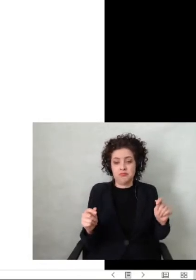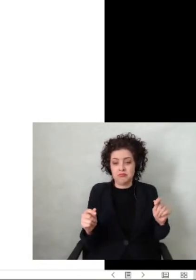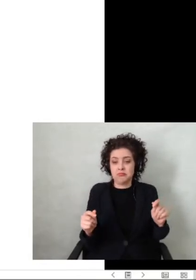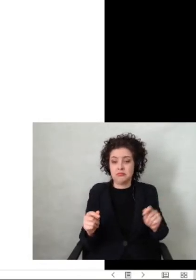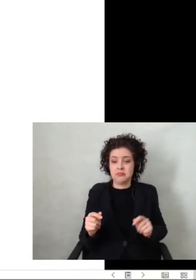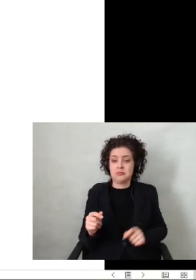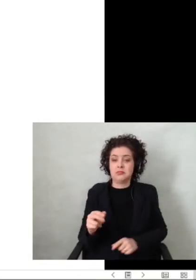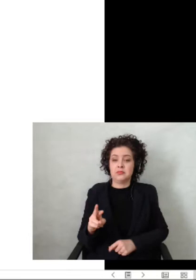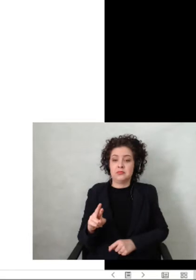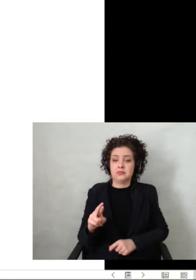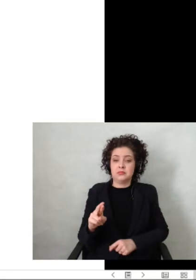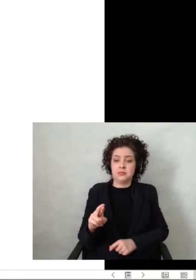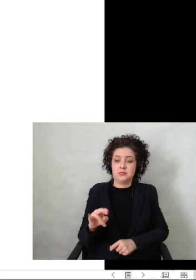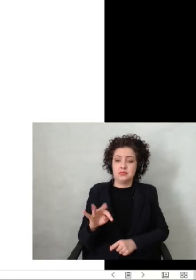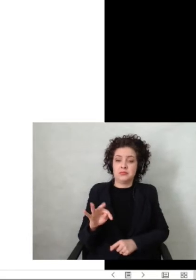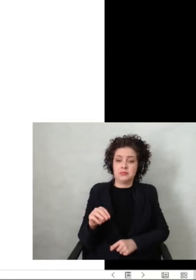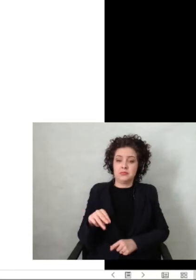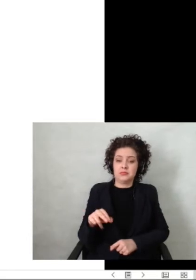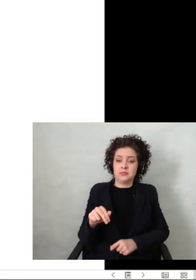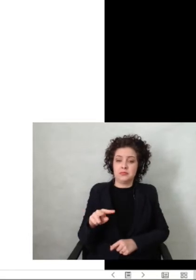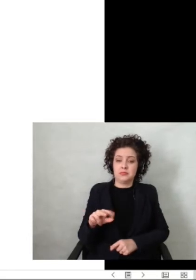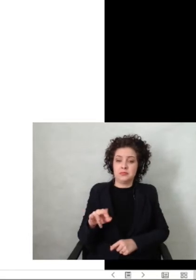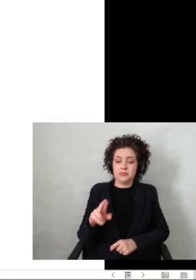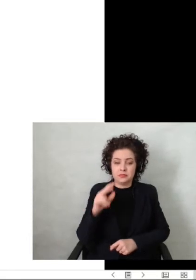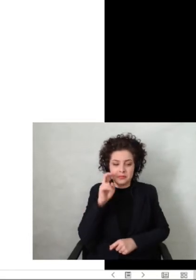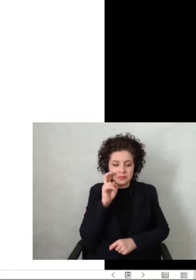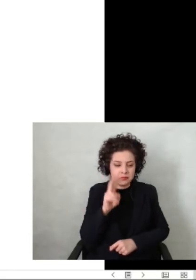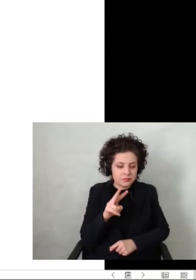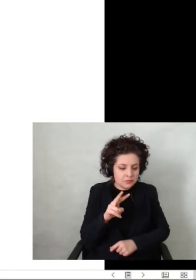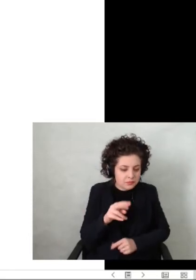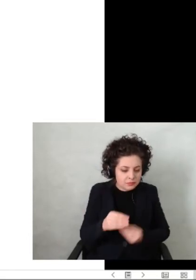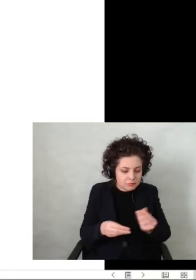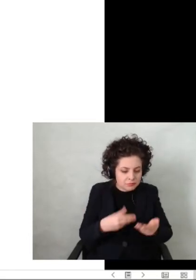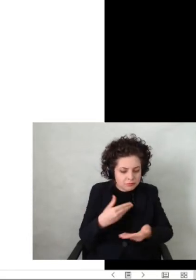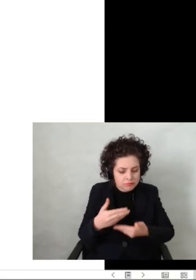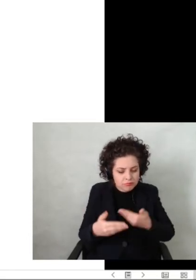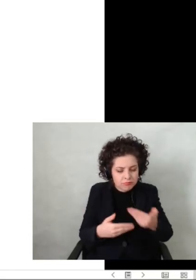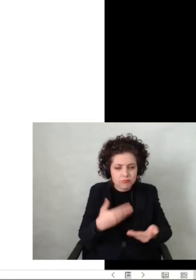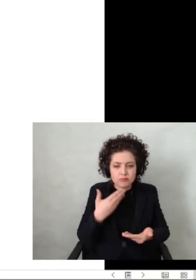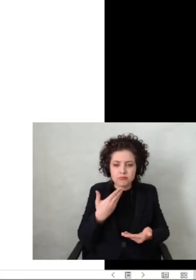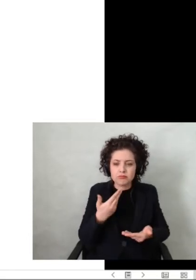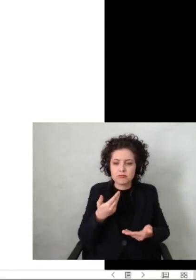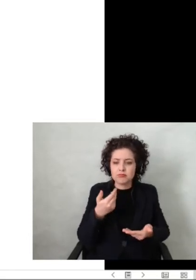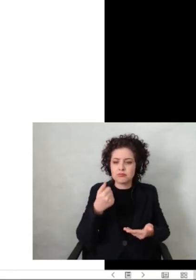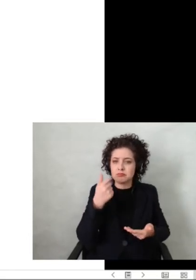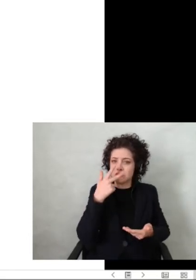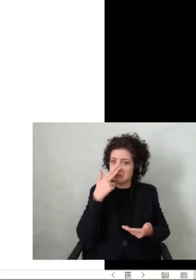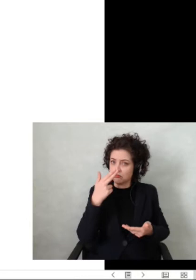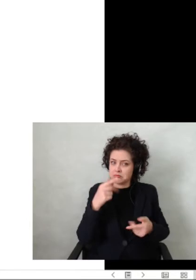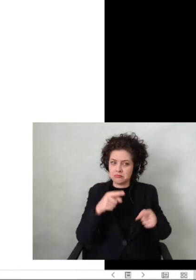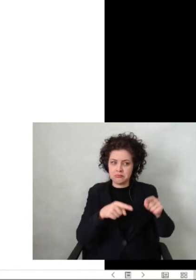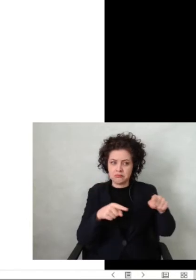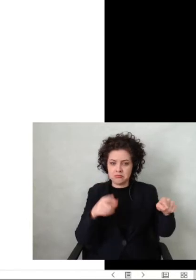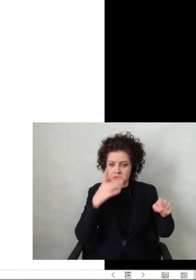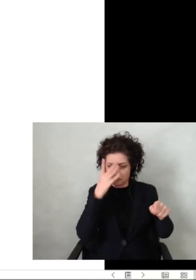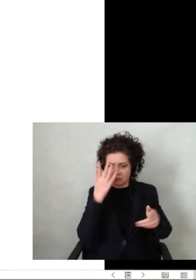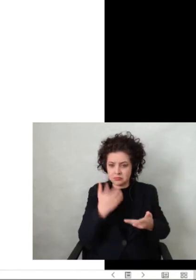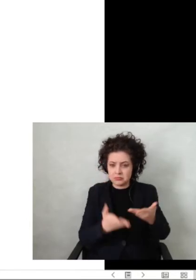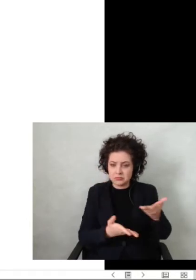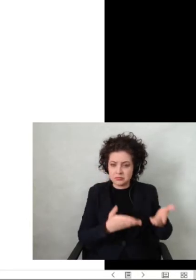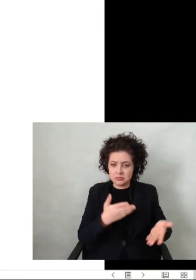eles foram ver a melhora, aparentemente, os pacientes tratados com